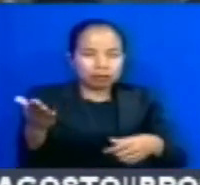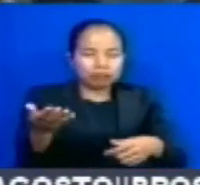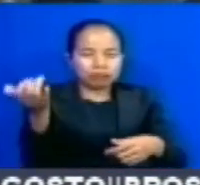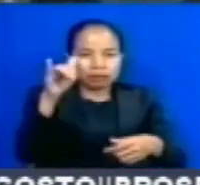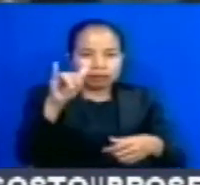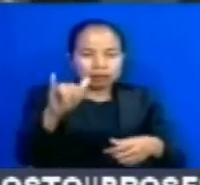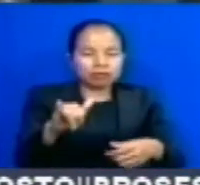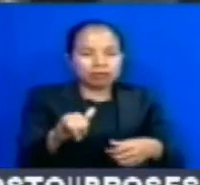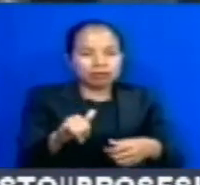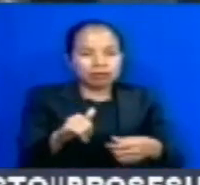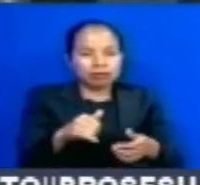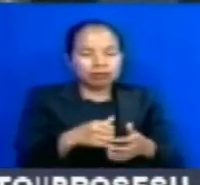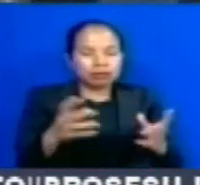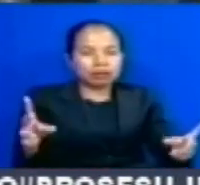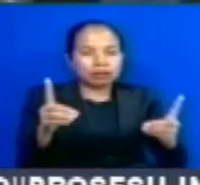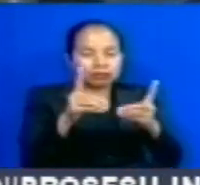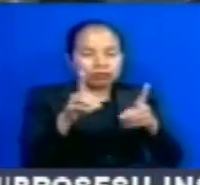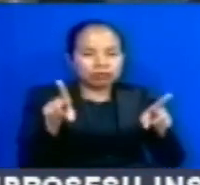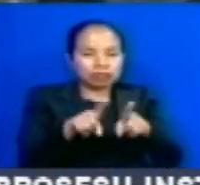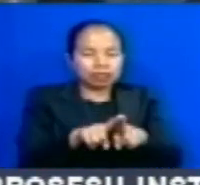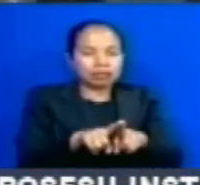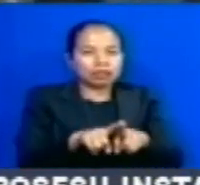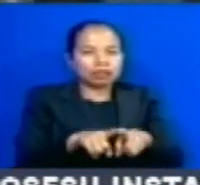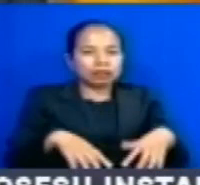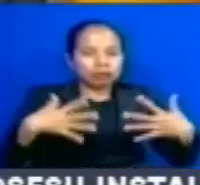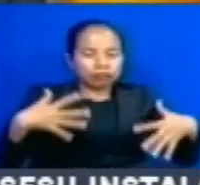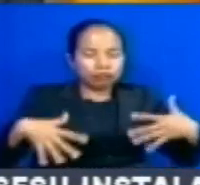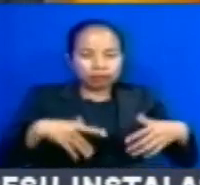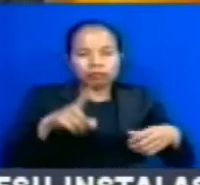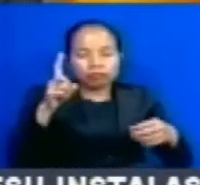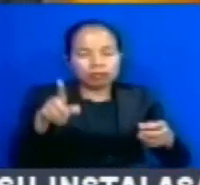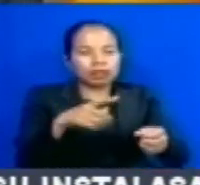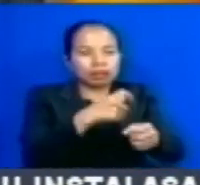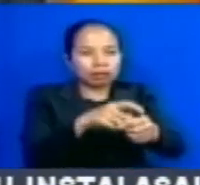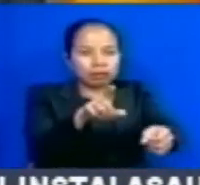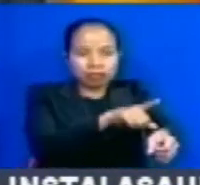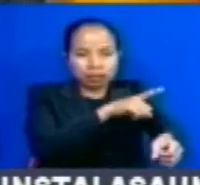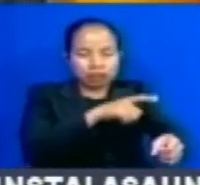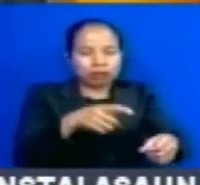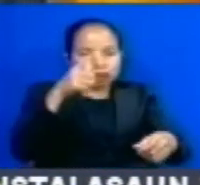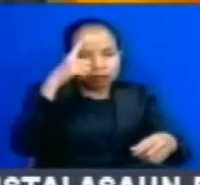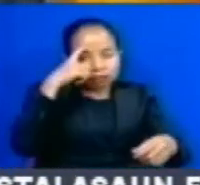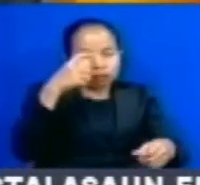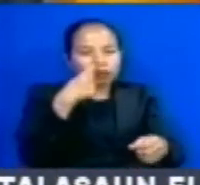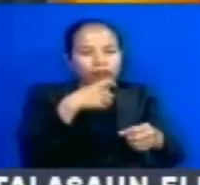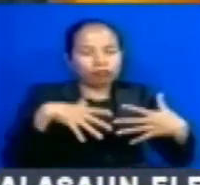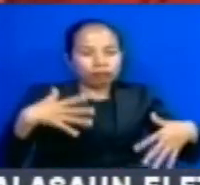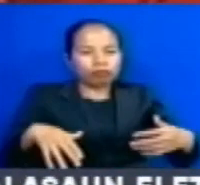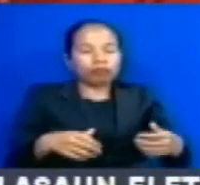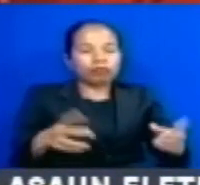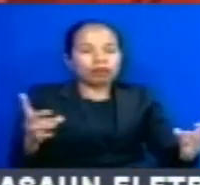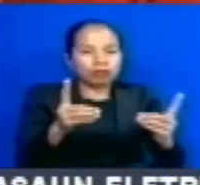Itabosira, liura da unê, mudar batalha ida. Mudar fumo ida ne benar. Tanfuno asoro itania hakara